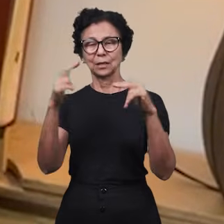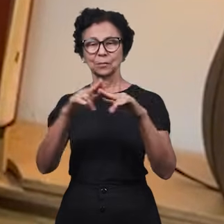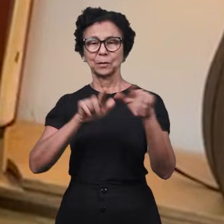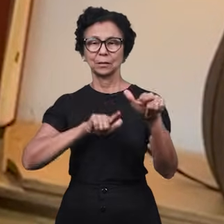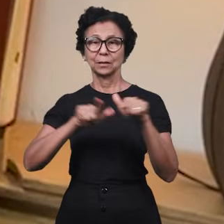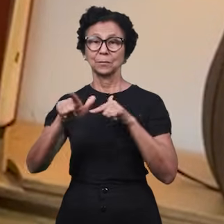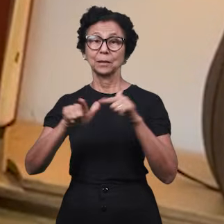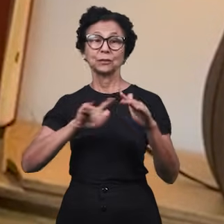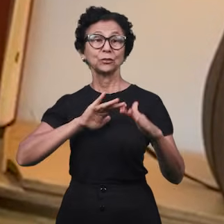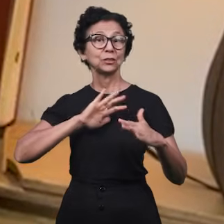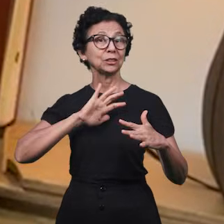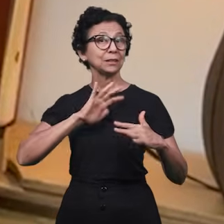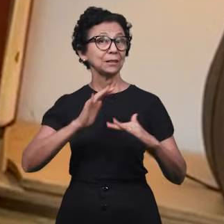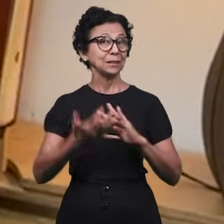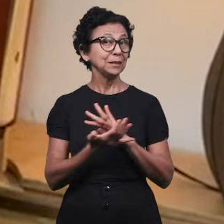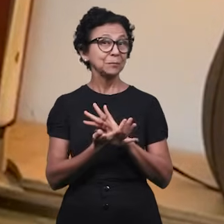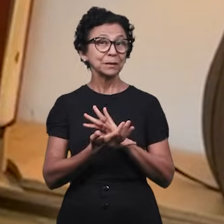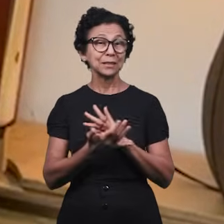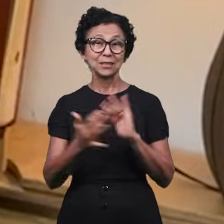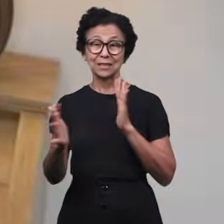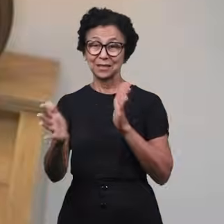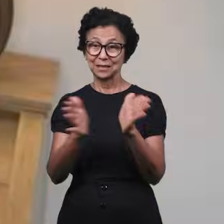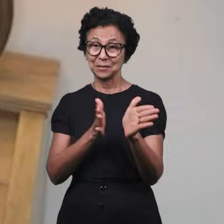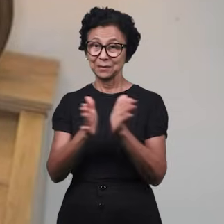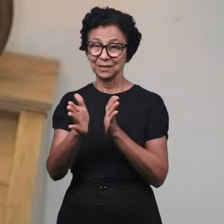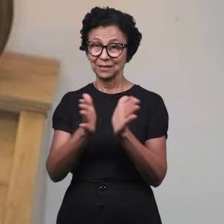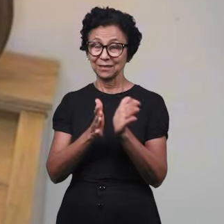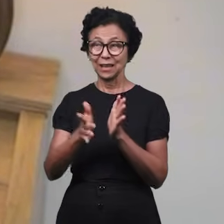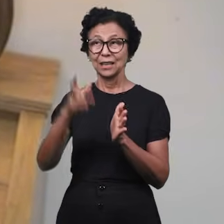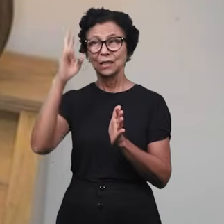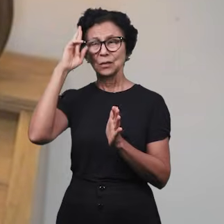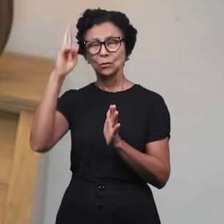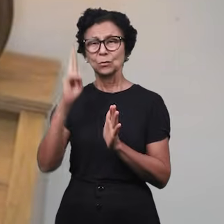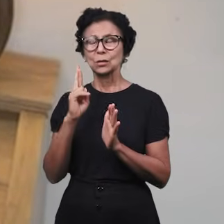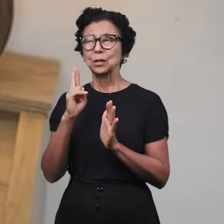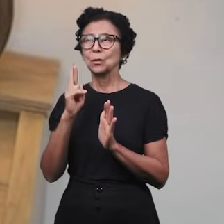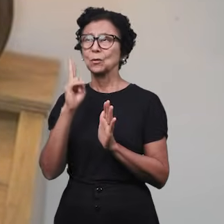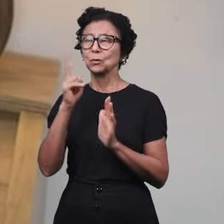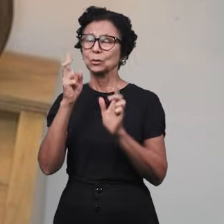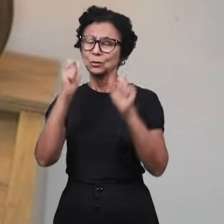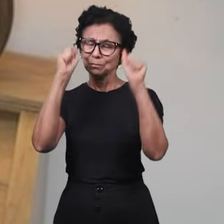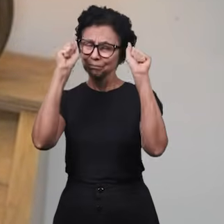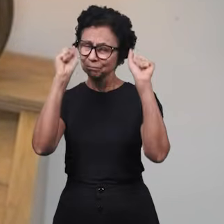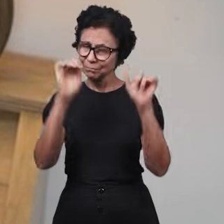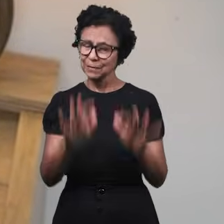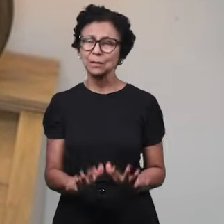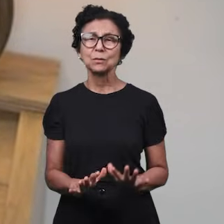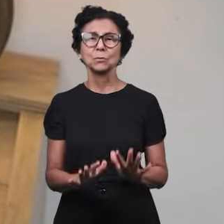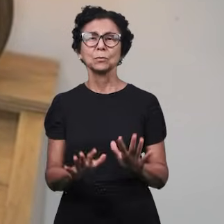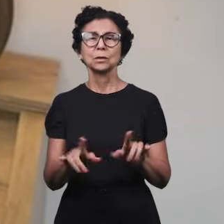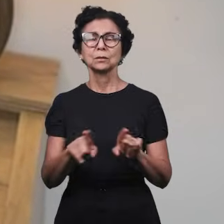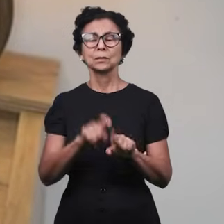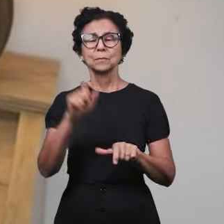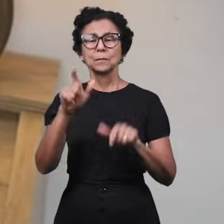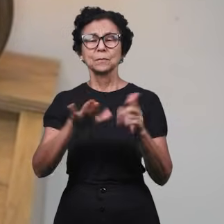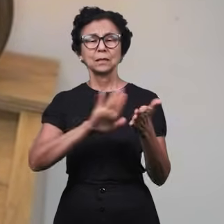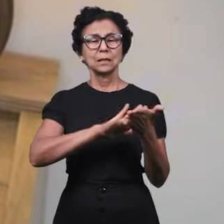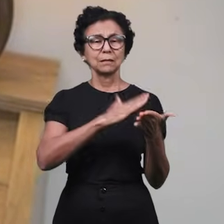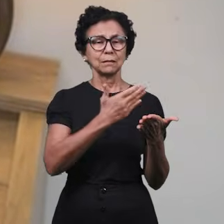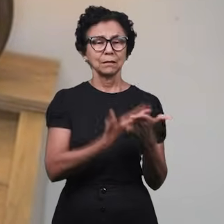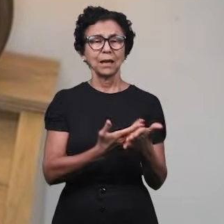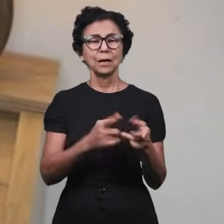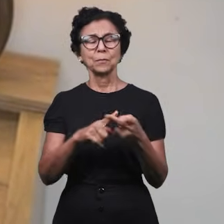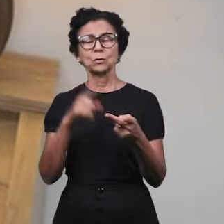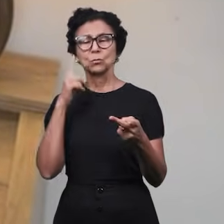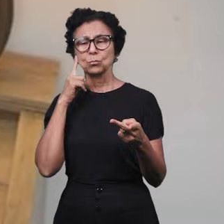por esse trabalho, que o Senhor continue esforçando, dando essa força para as mãos dos servos, não só os intérpretes, mas os